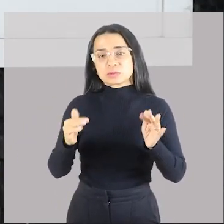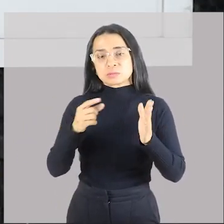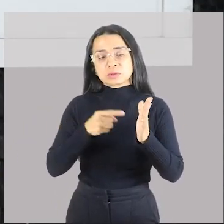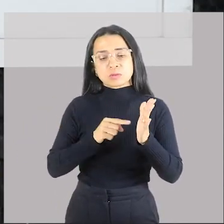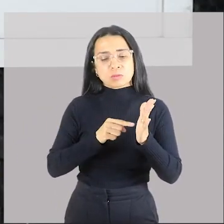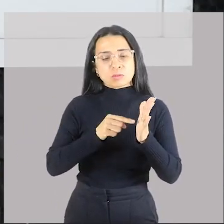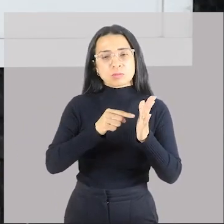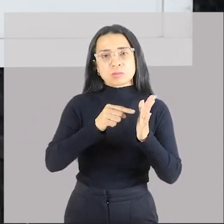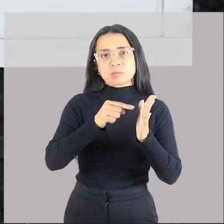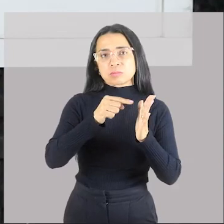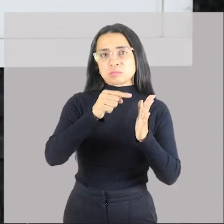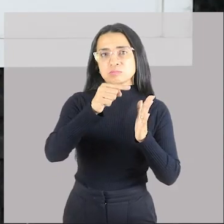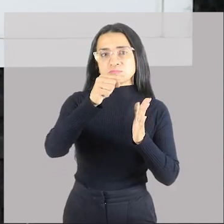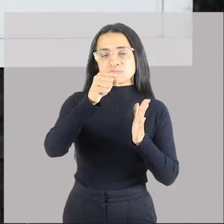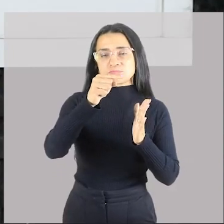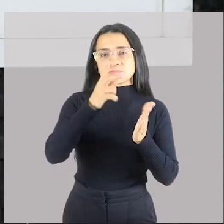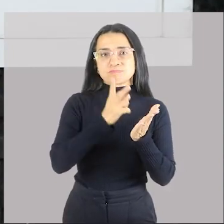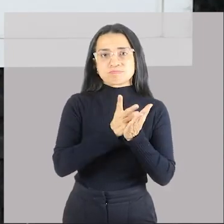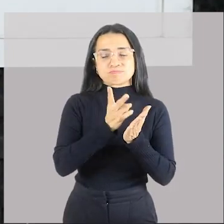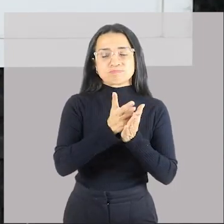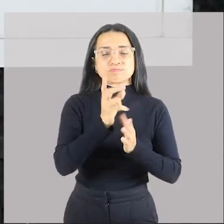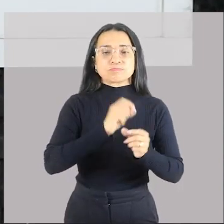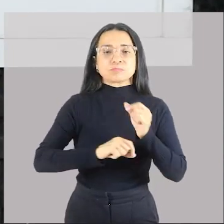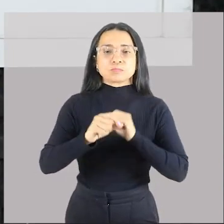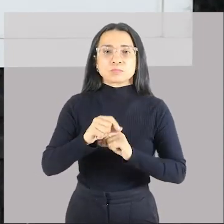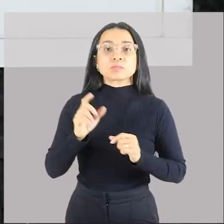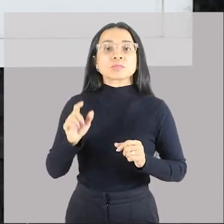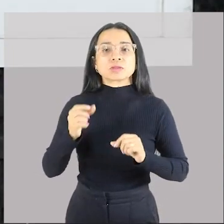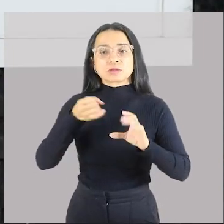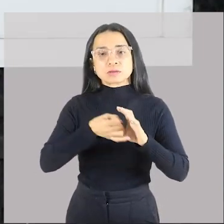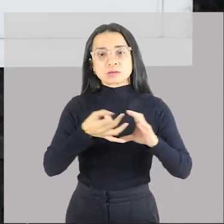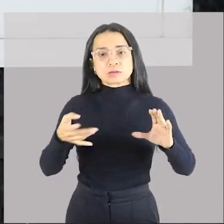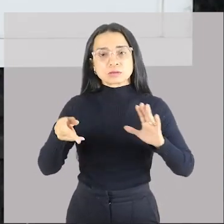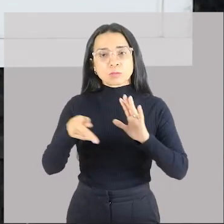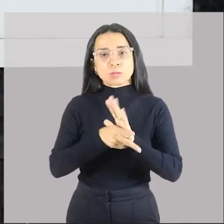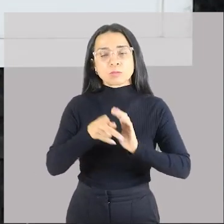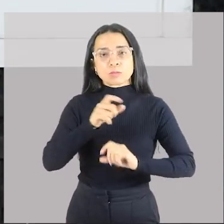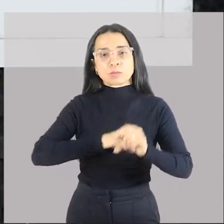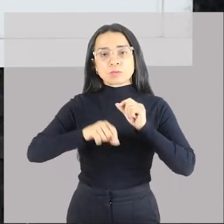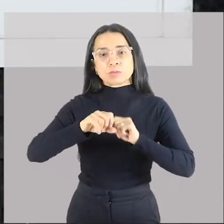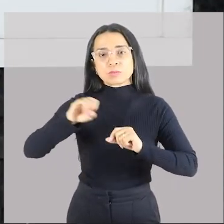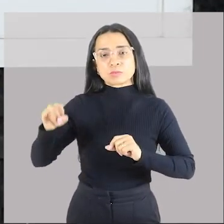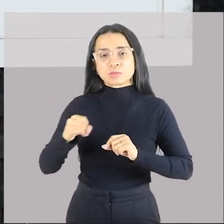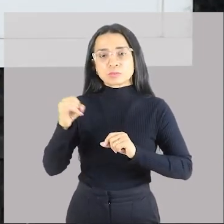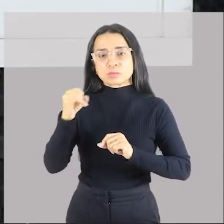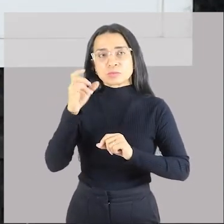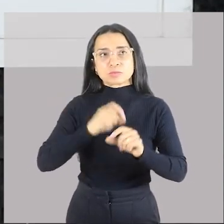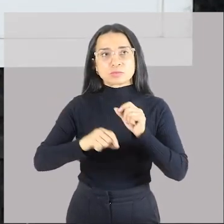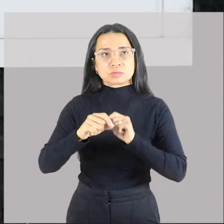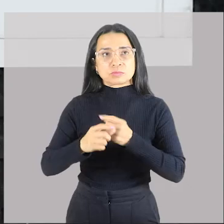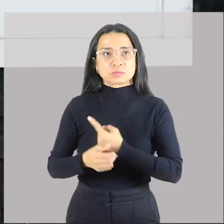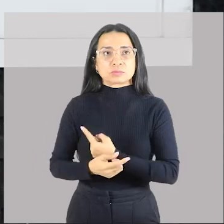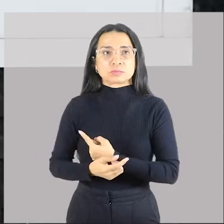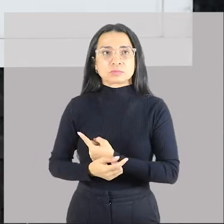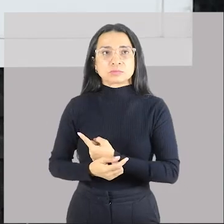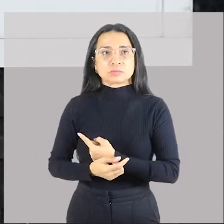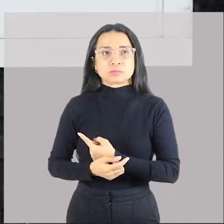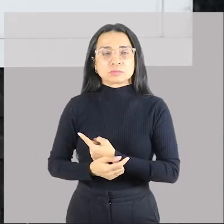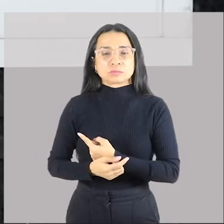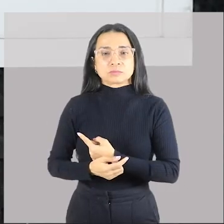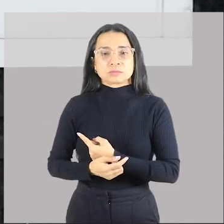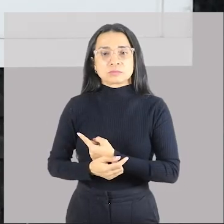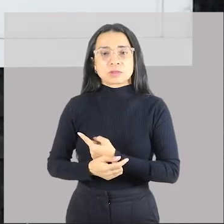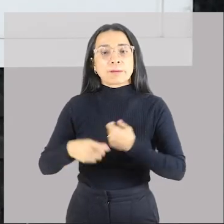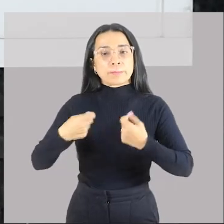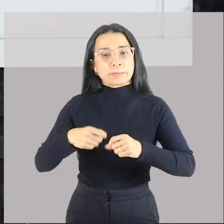crescimento linear. Beleza? Então, essa é a característica aí dos dois métodos. Ah, professor, então a gente